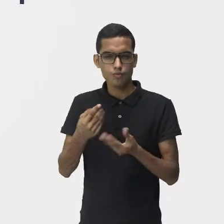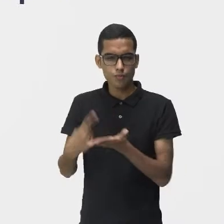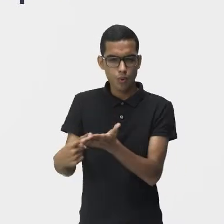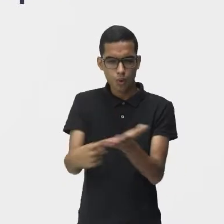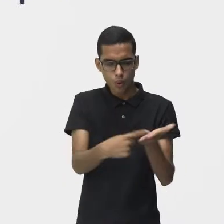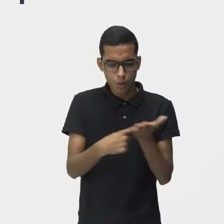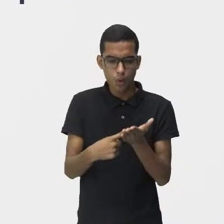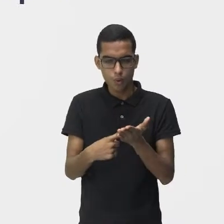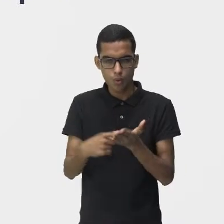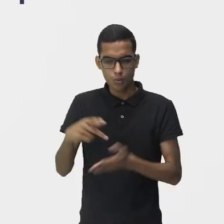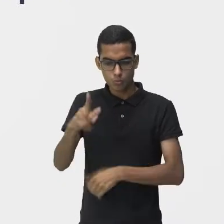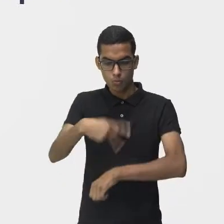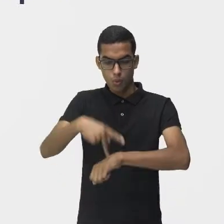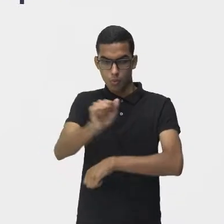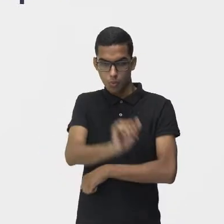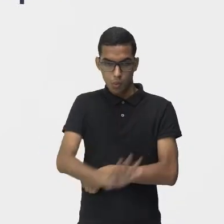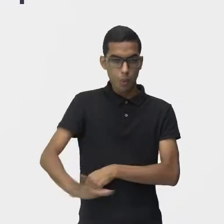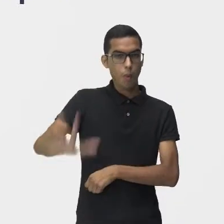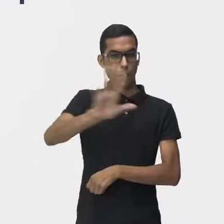Convenção Nacional.